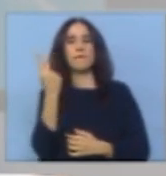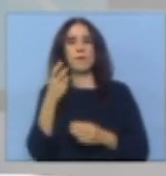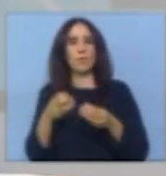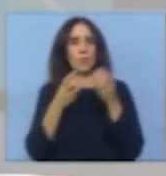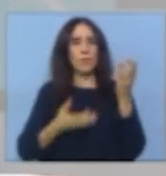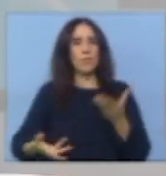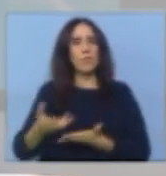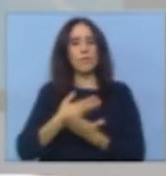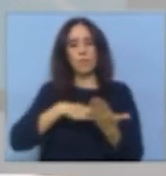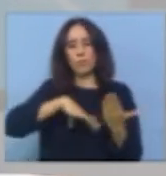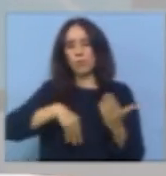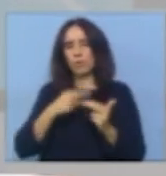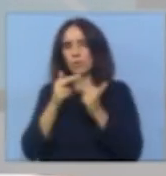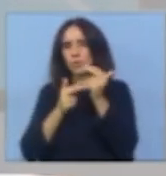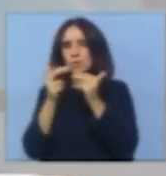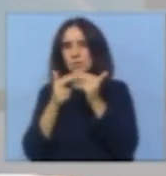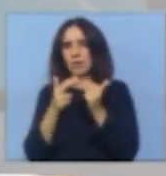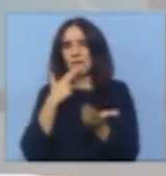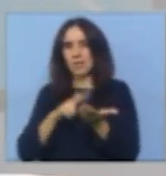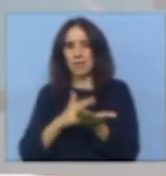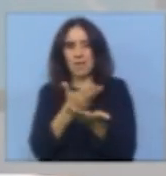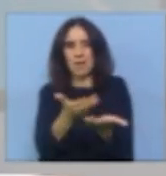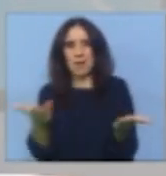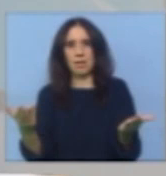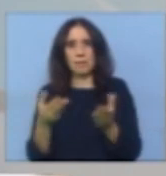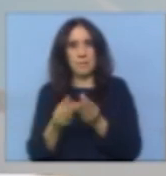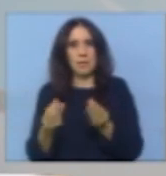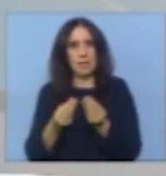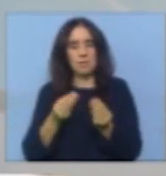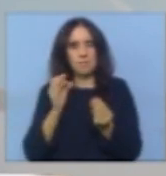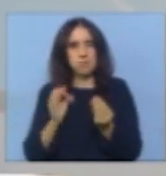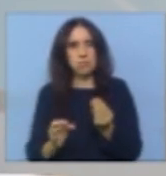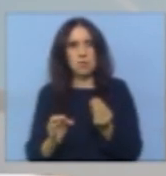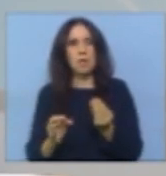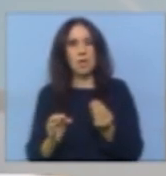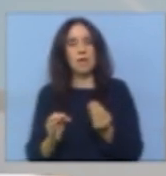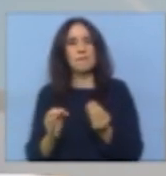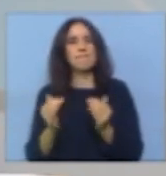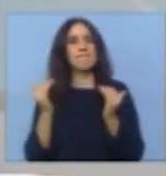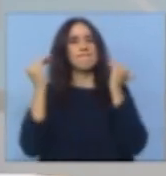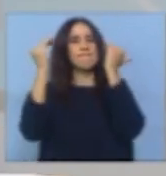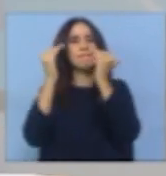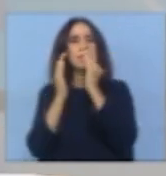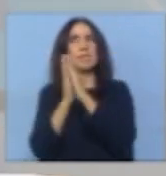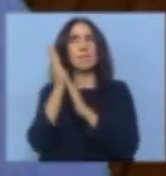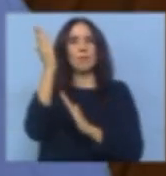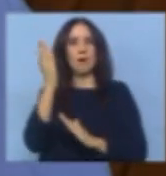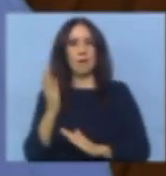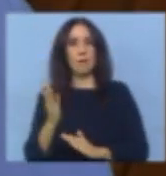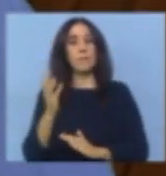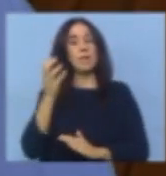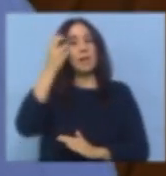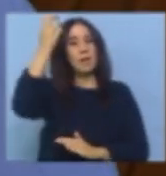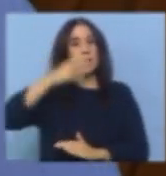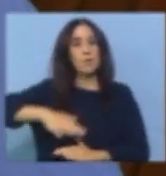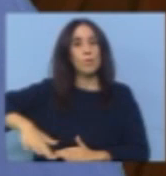como construímos o mundo a partir destas realidades que também são materiais, é em ordem a um horizonte divino. É em ordem ao reino, é